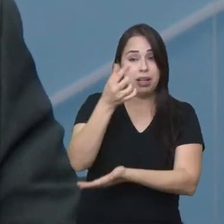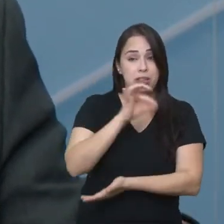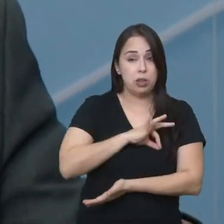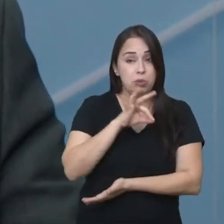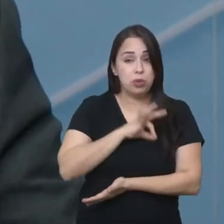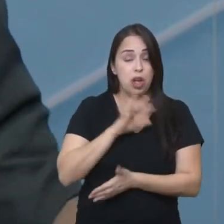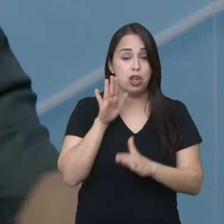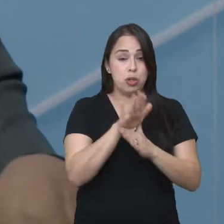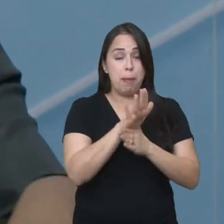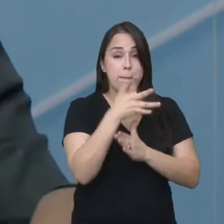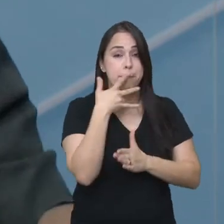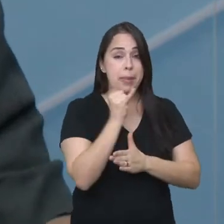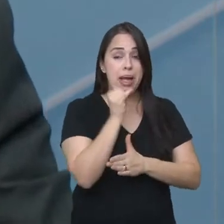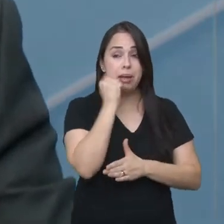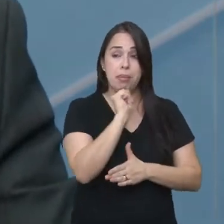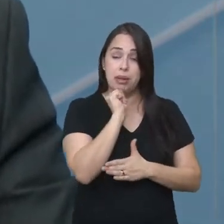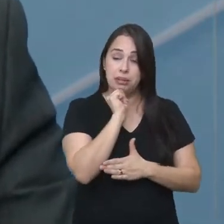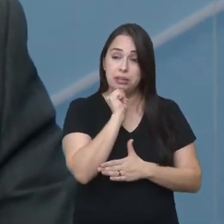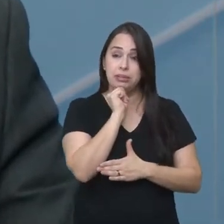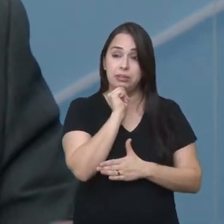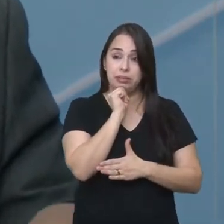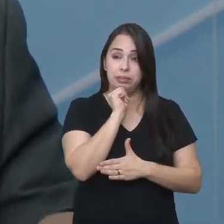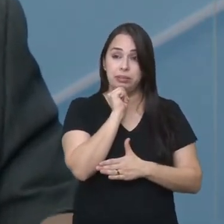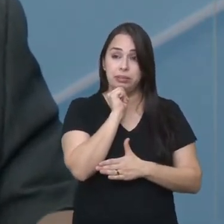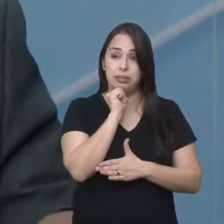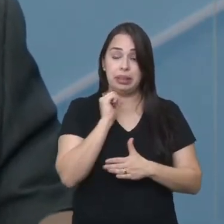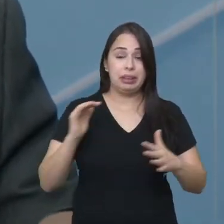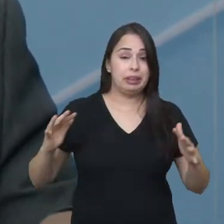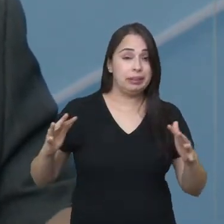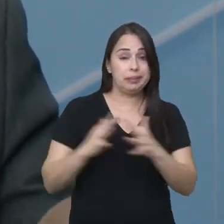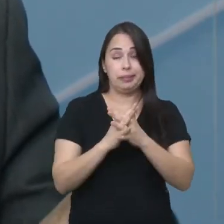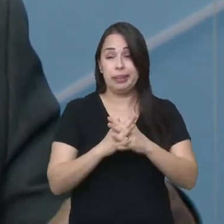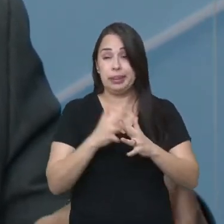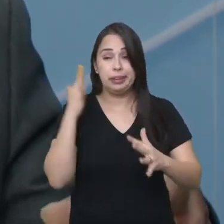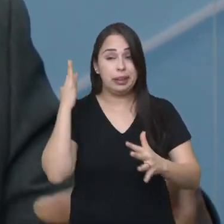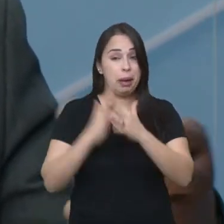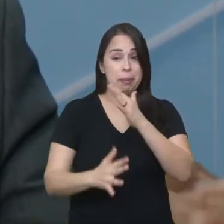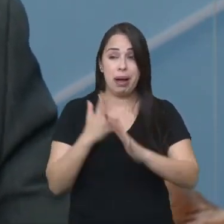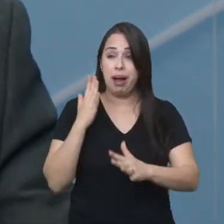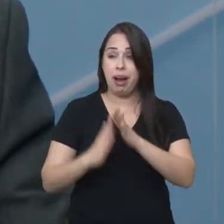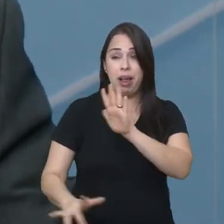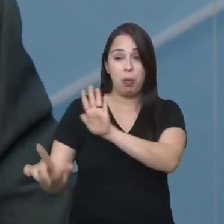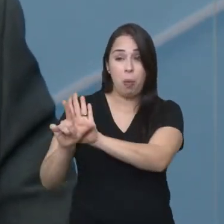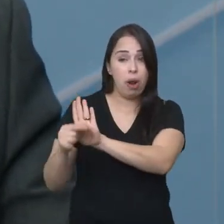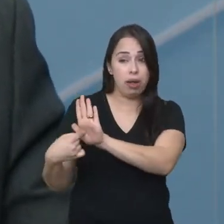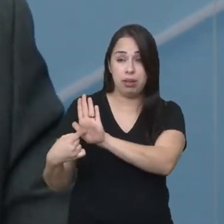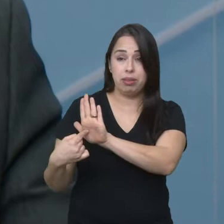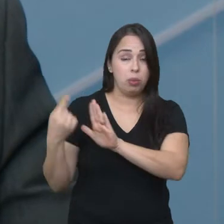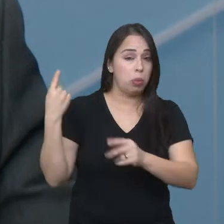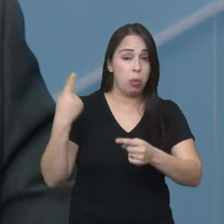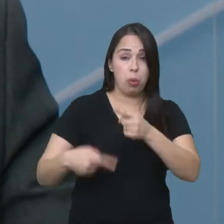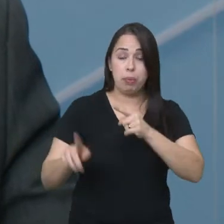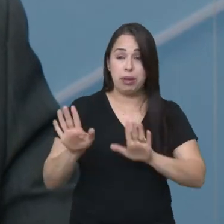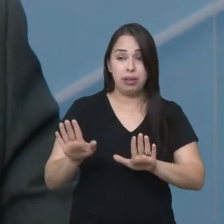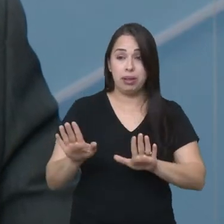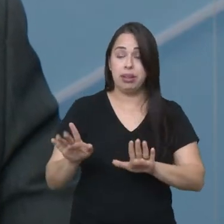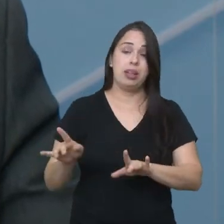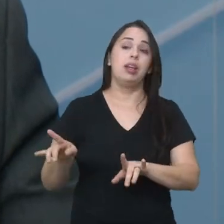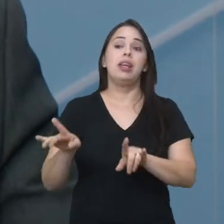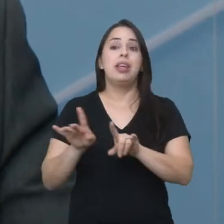na criança e o adolescente em conflito com a lei, né? E, por vezes, o Estado só